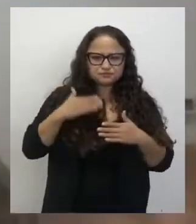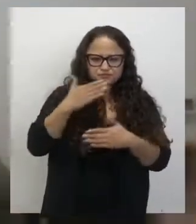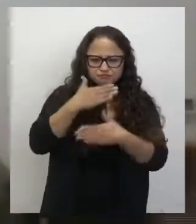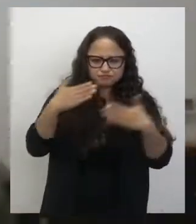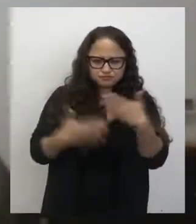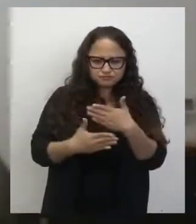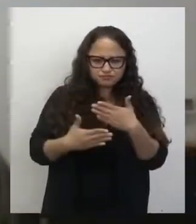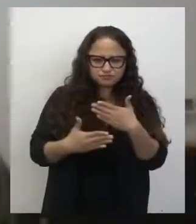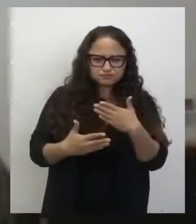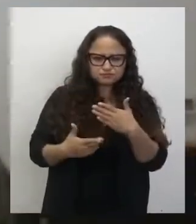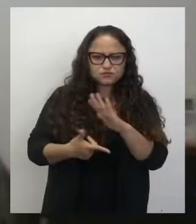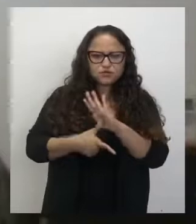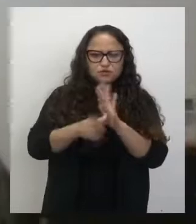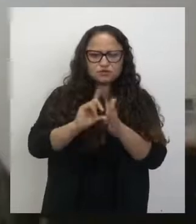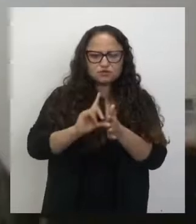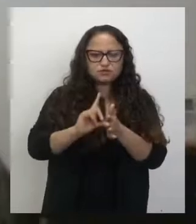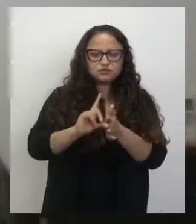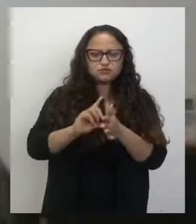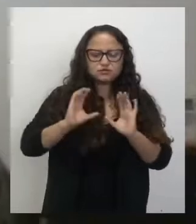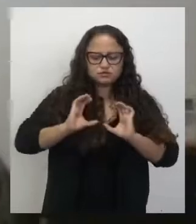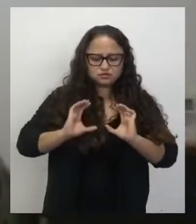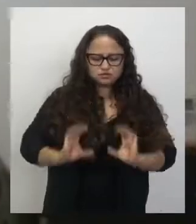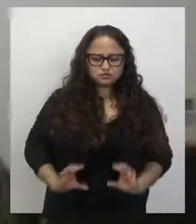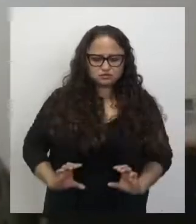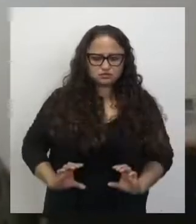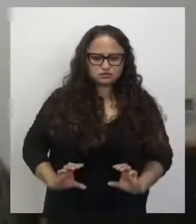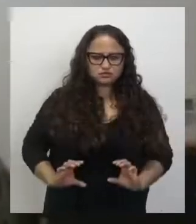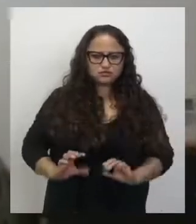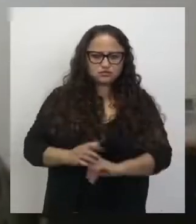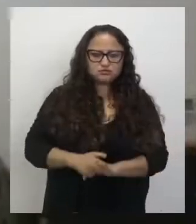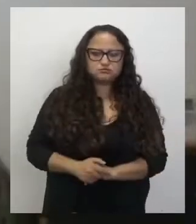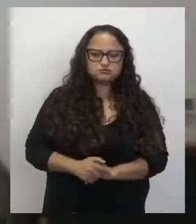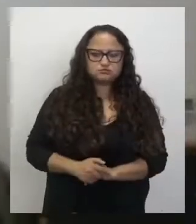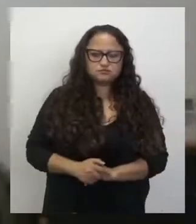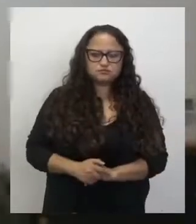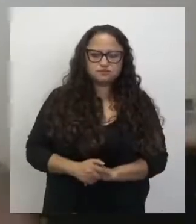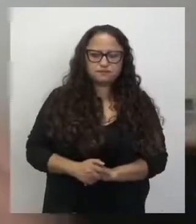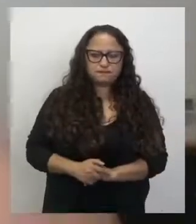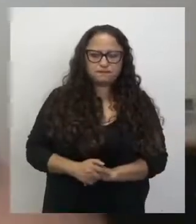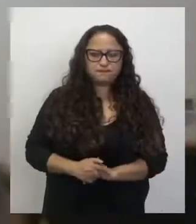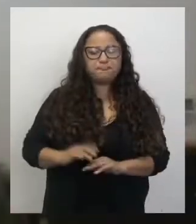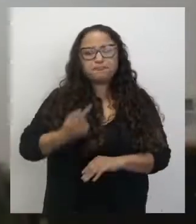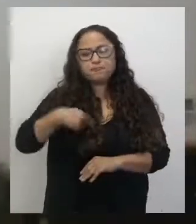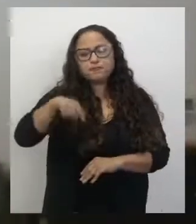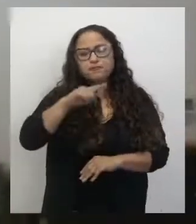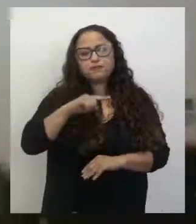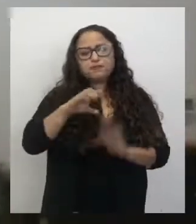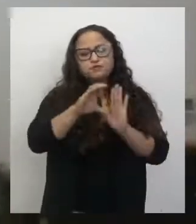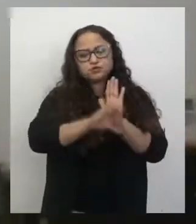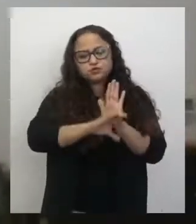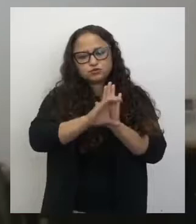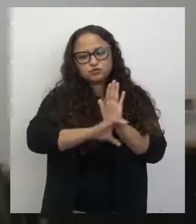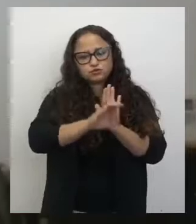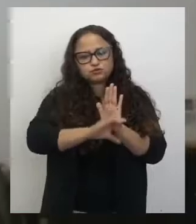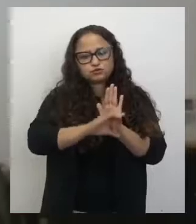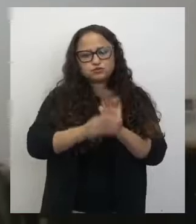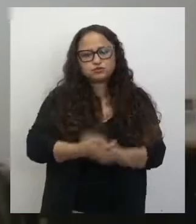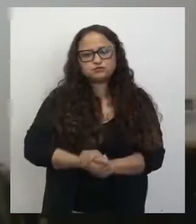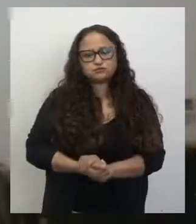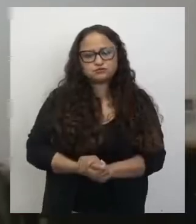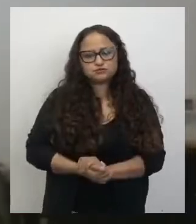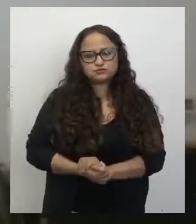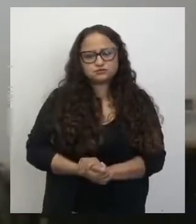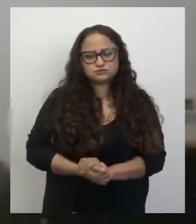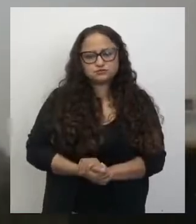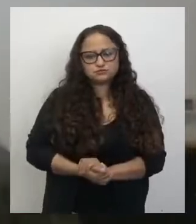o anterior, né, que fala sobre a questão da cidadania e de minorias, né, para a gente poder entrar nesse conceito que nós acabamos de falar aqui com o